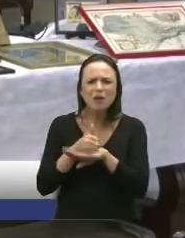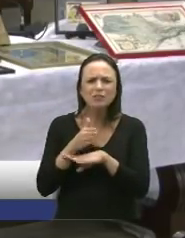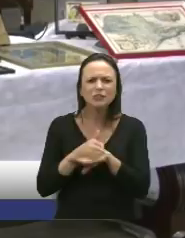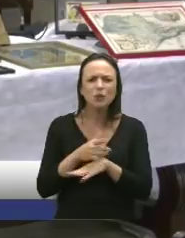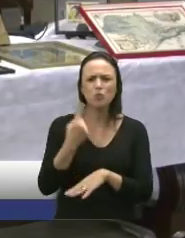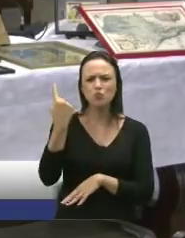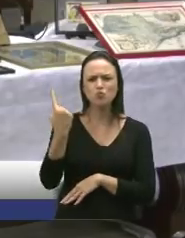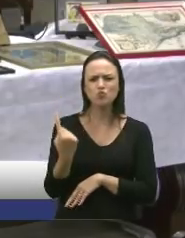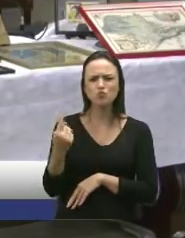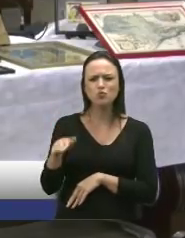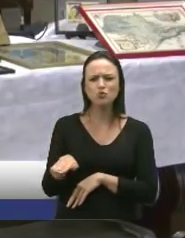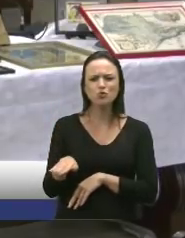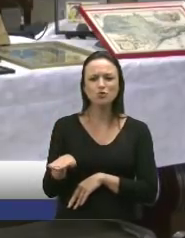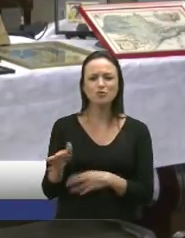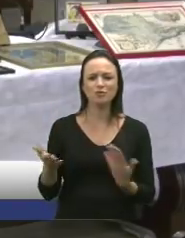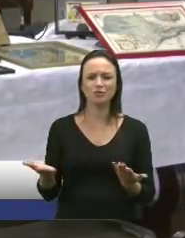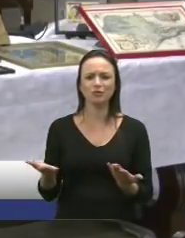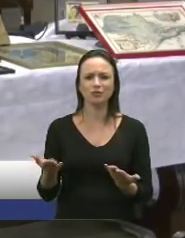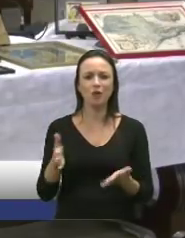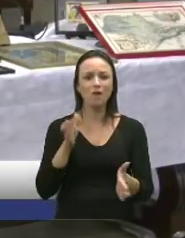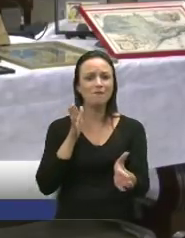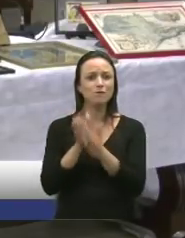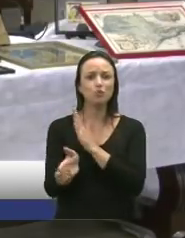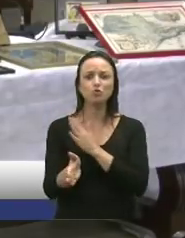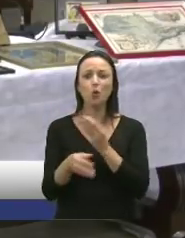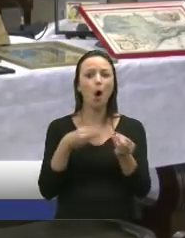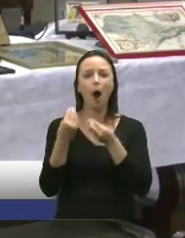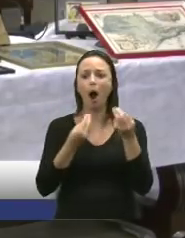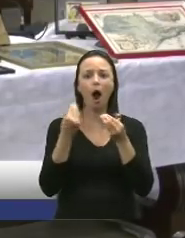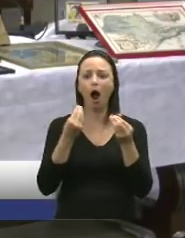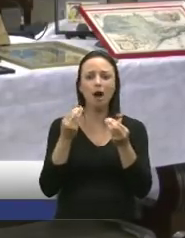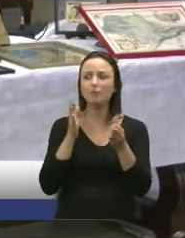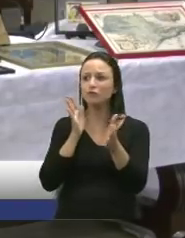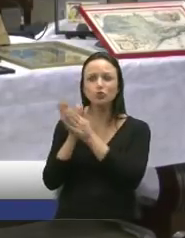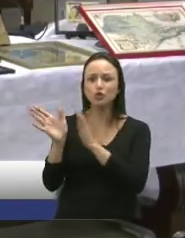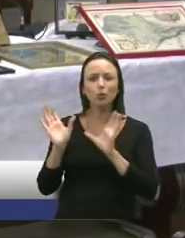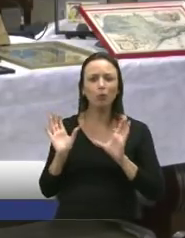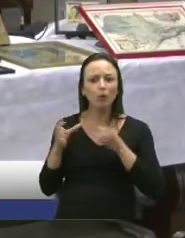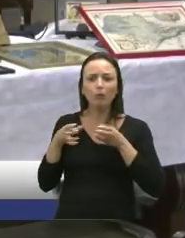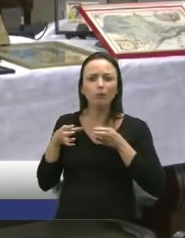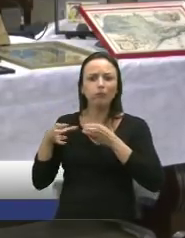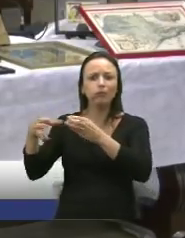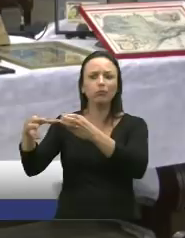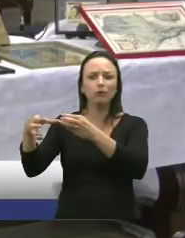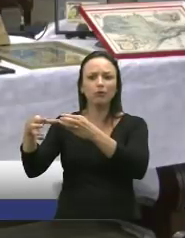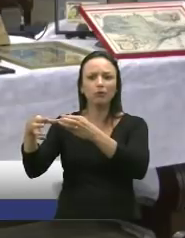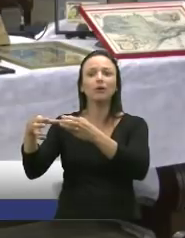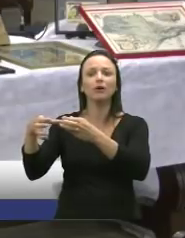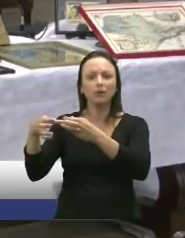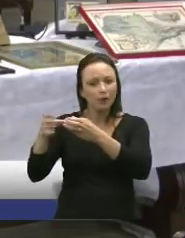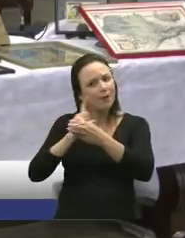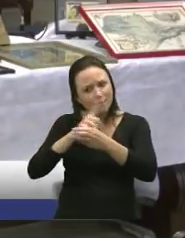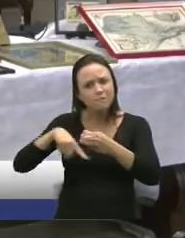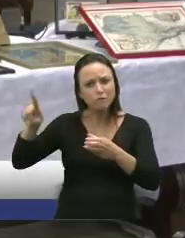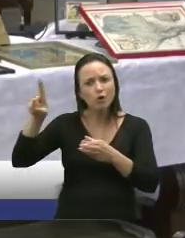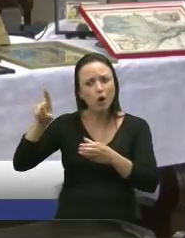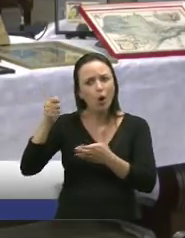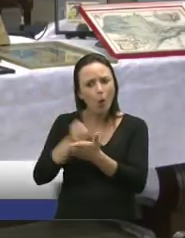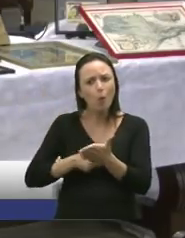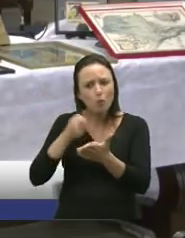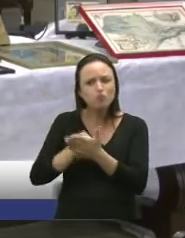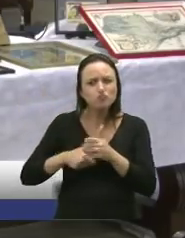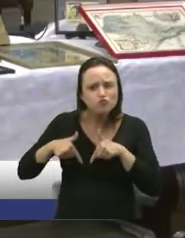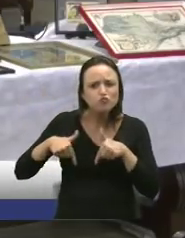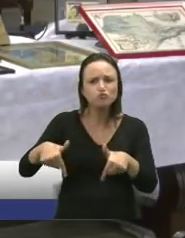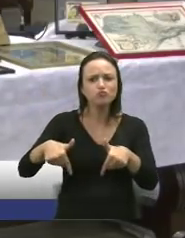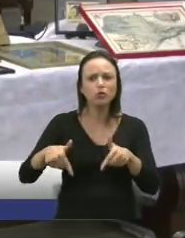garoto, como eu disse para vocês, que fugiu, sabe Deus como, ele se engajou no batalhão e foi para a luta. Uma